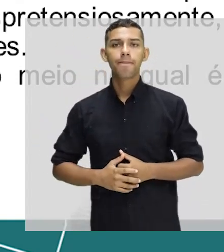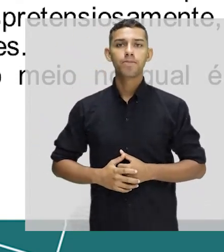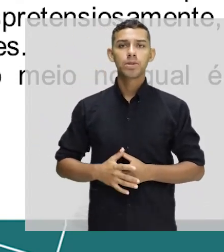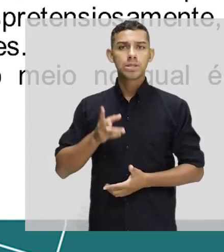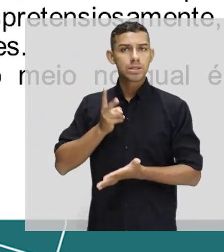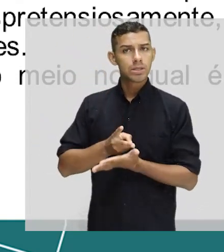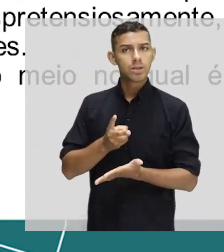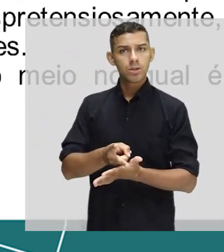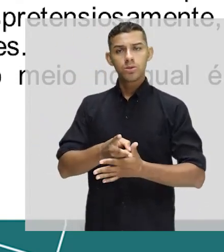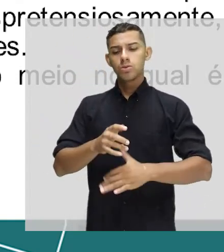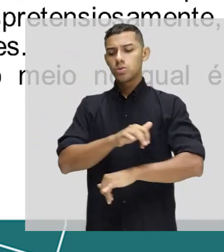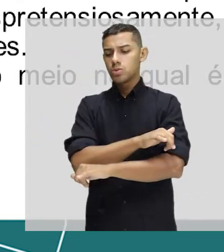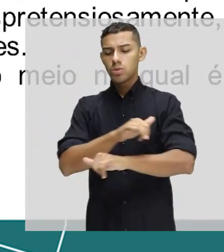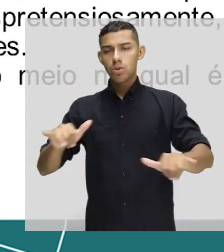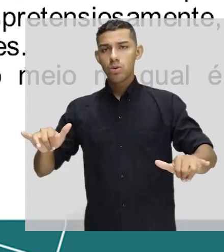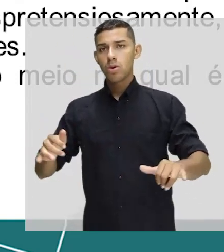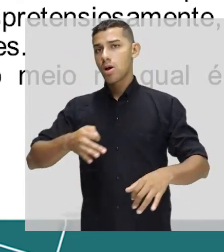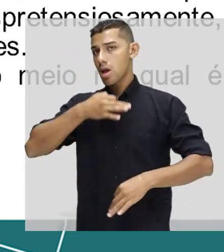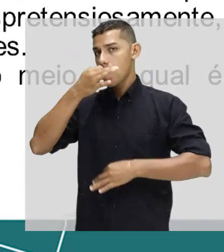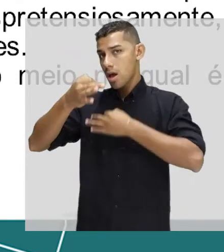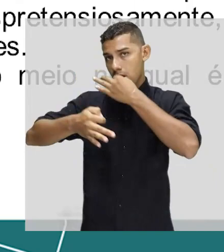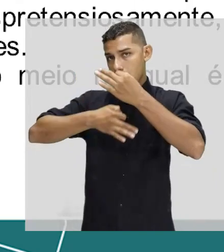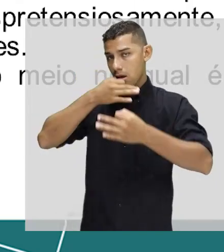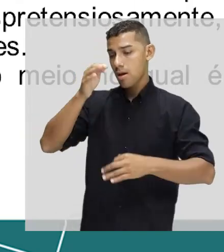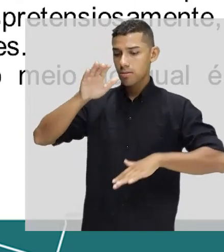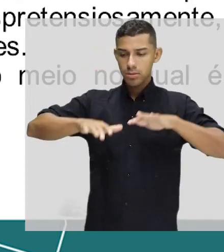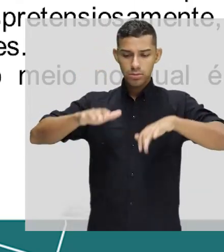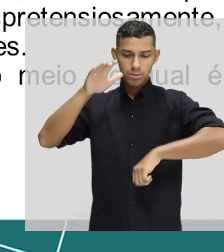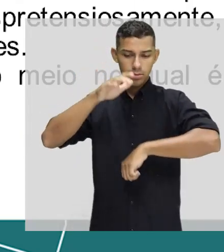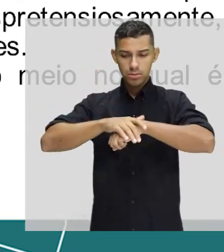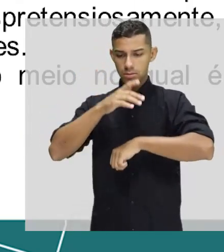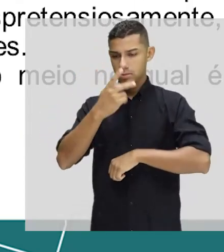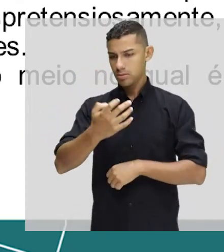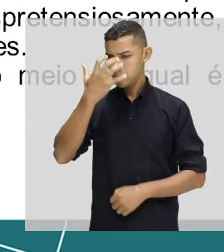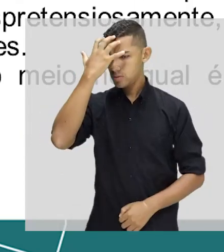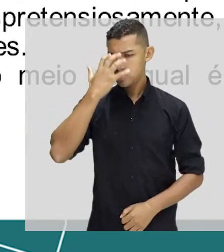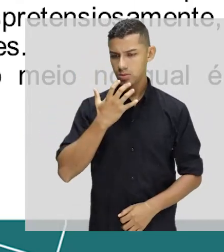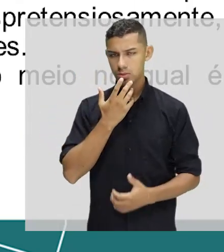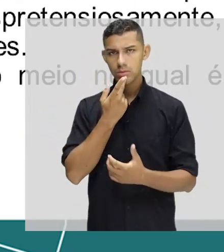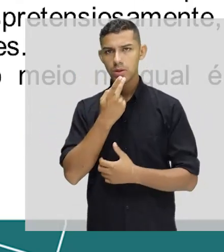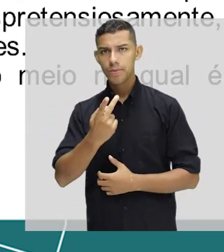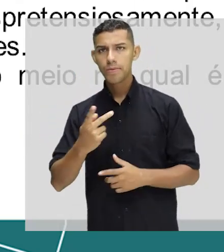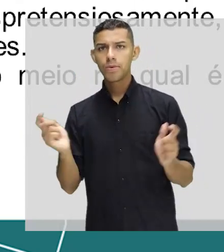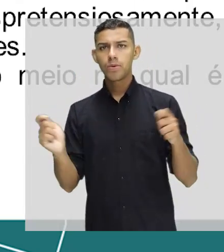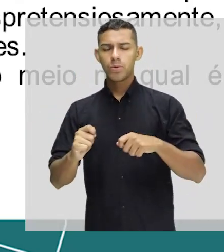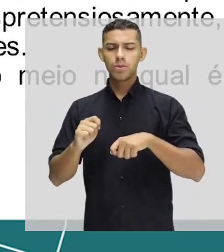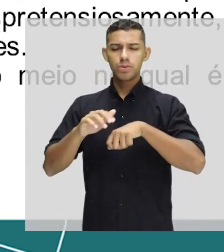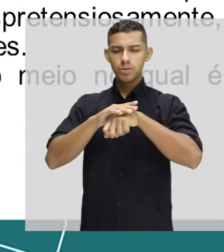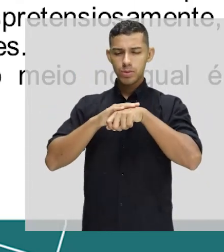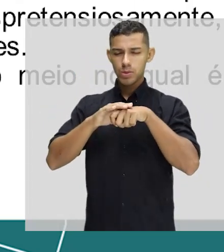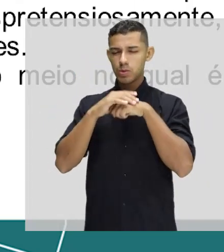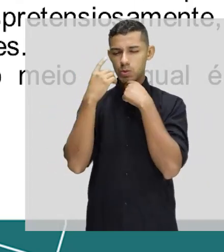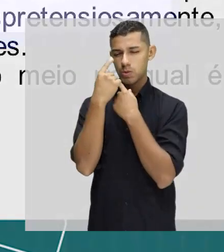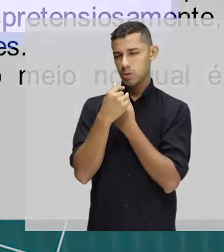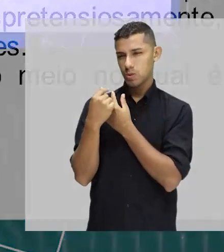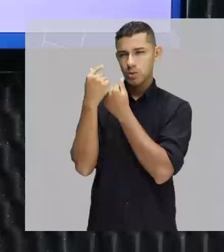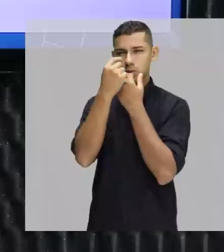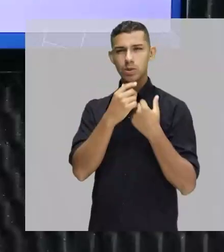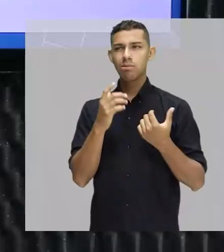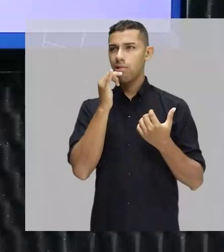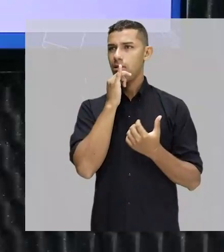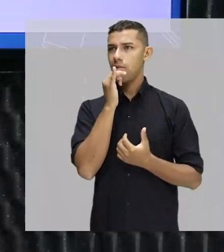sempre explora o humor. Às vezes, diz as coisas mais sérias por meio de uma aparente conversa fiada. Outras vezes, de